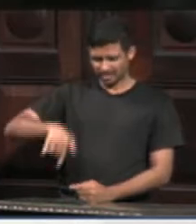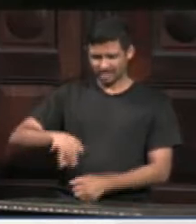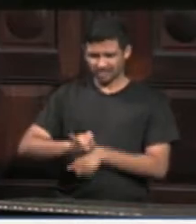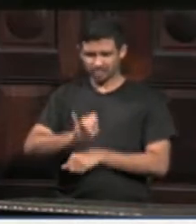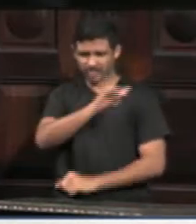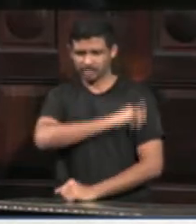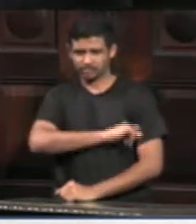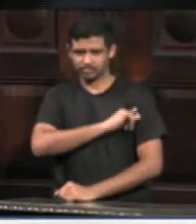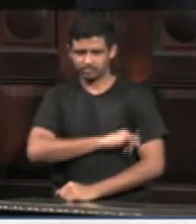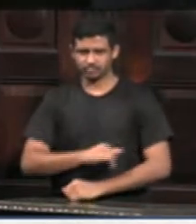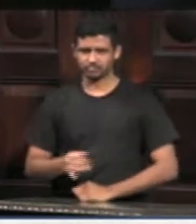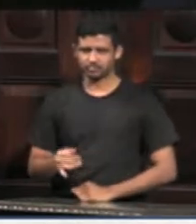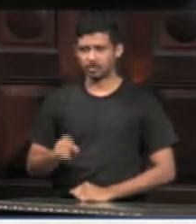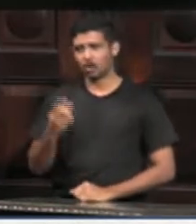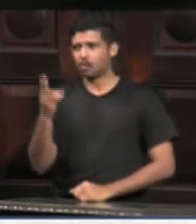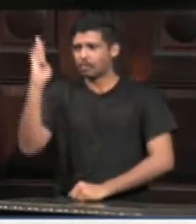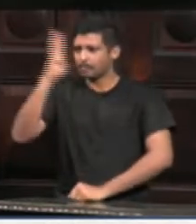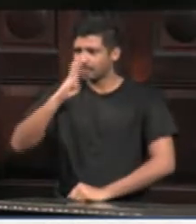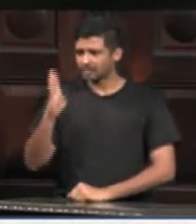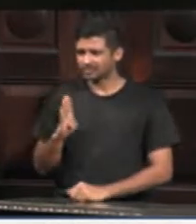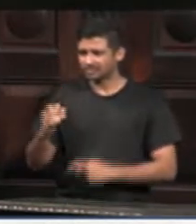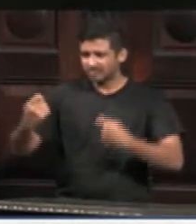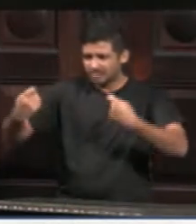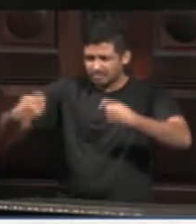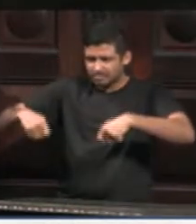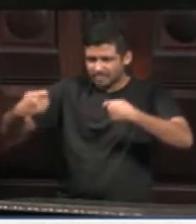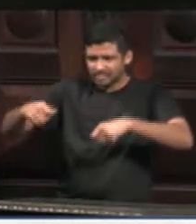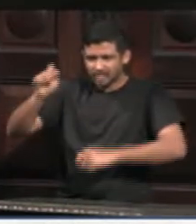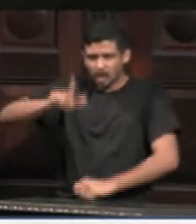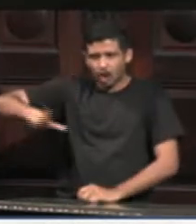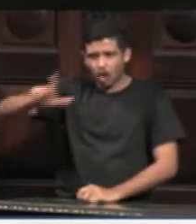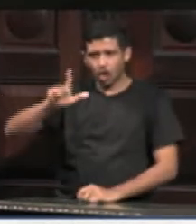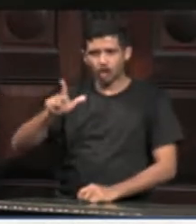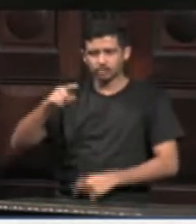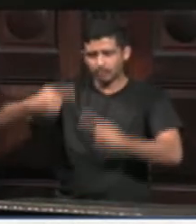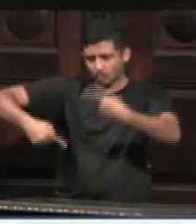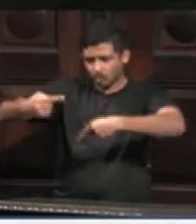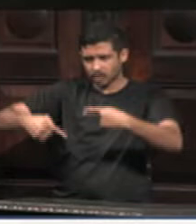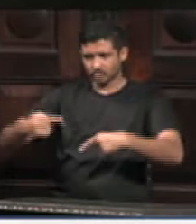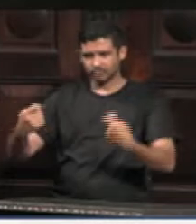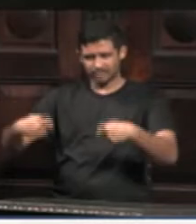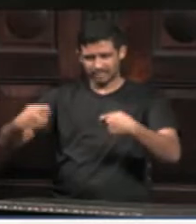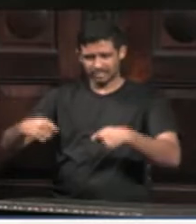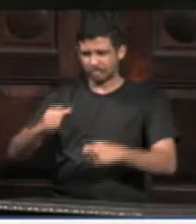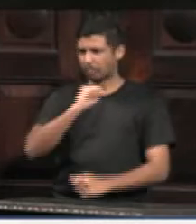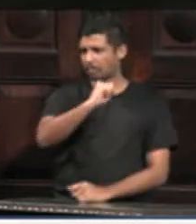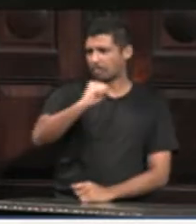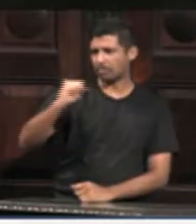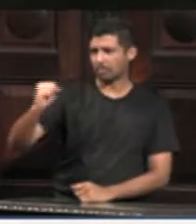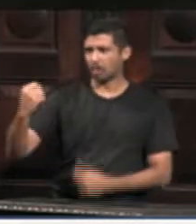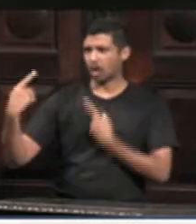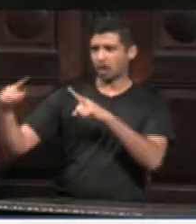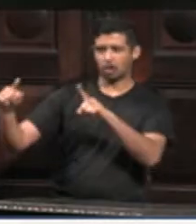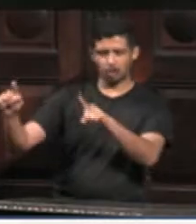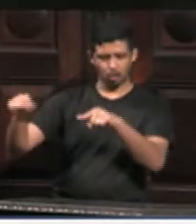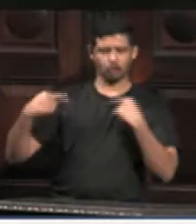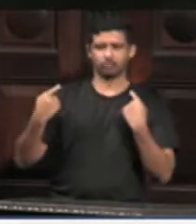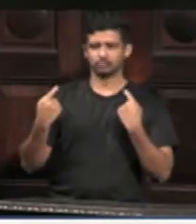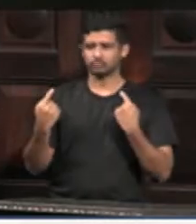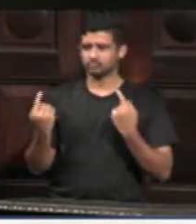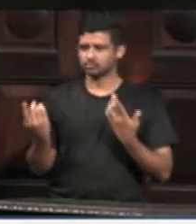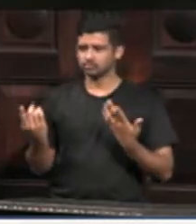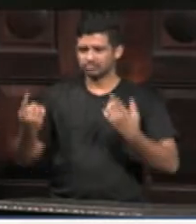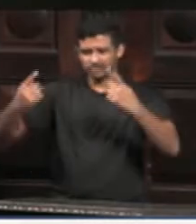precisam desse tipo de lógica política, de eliminação do outro, de lógica política de